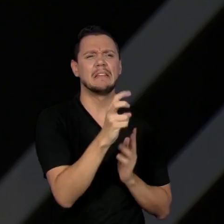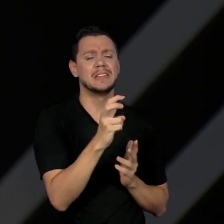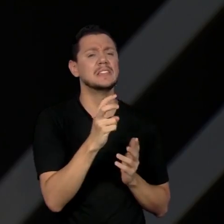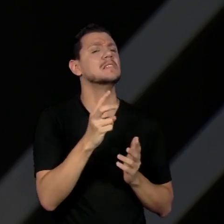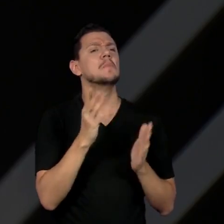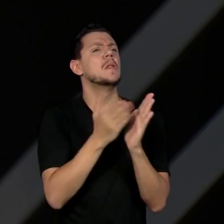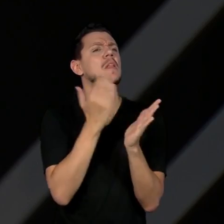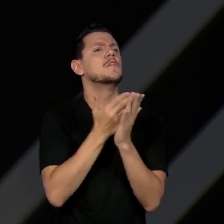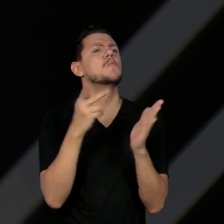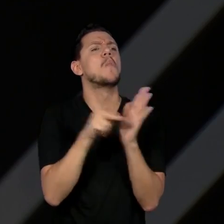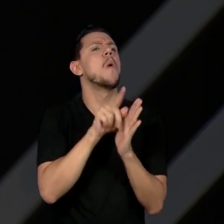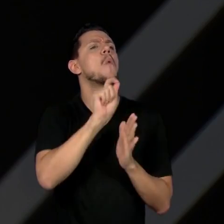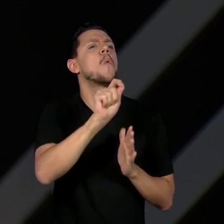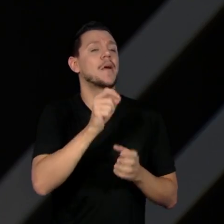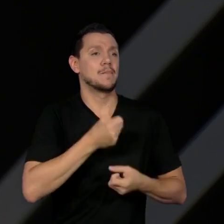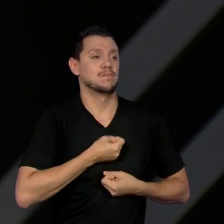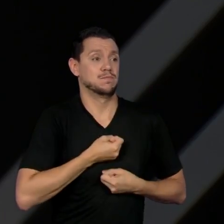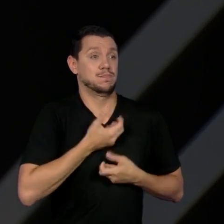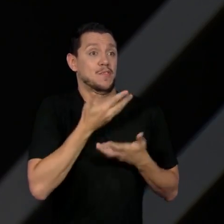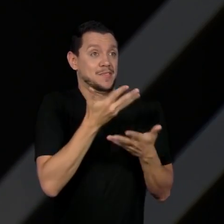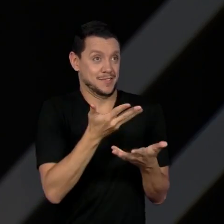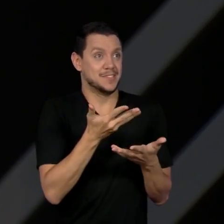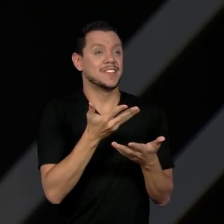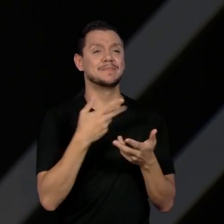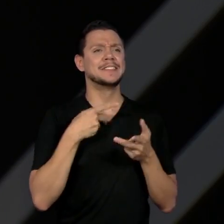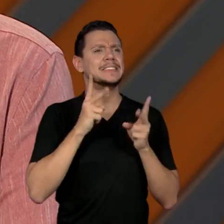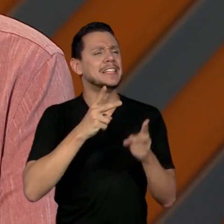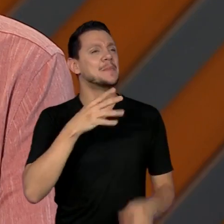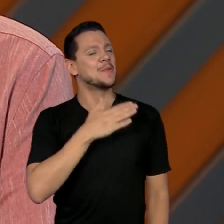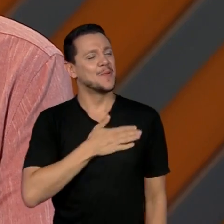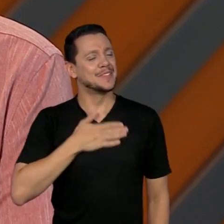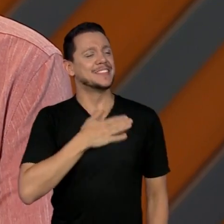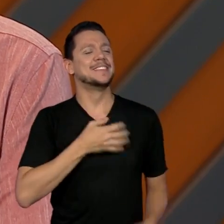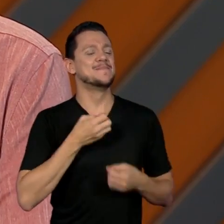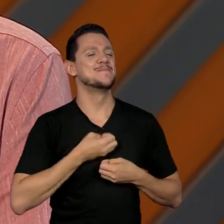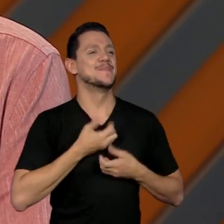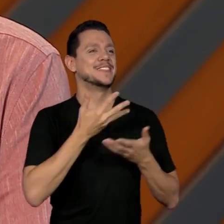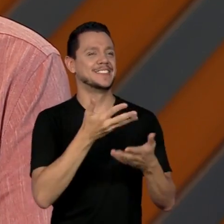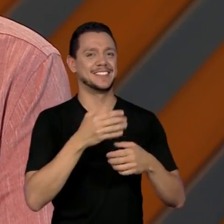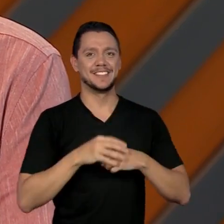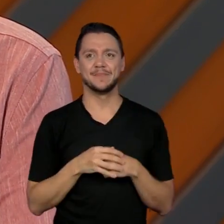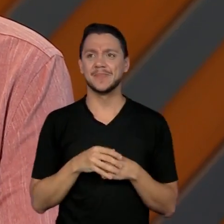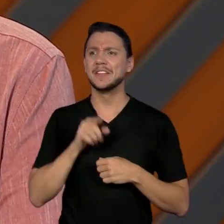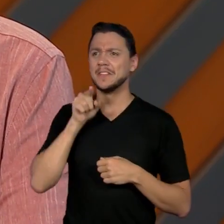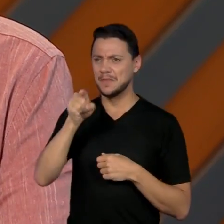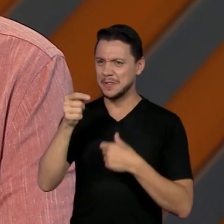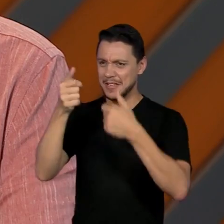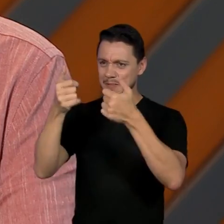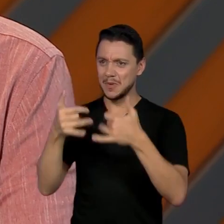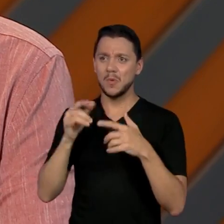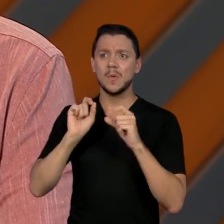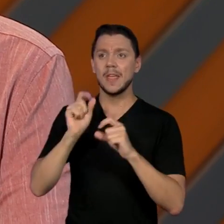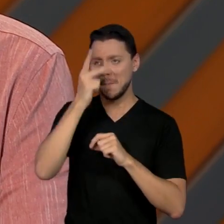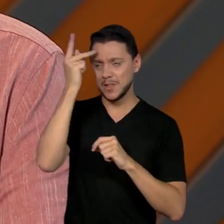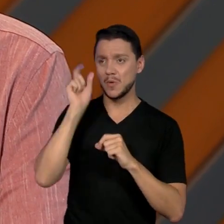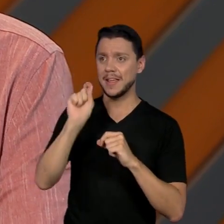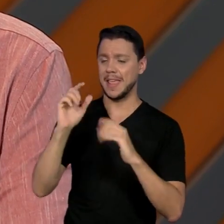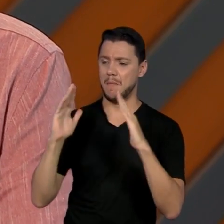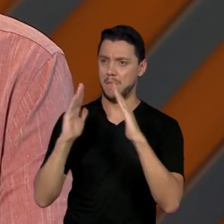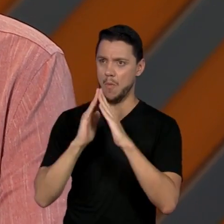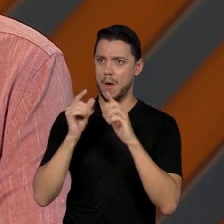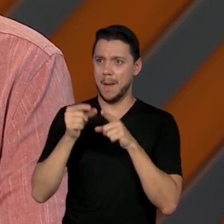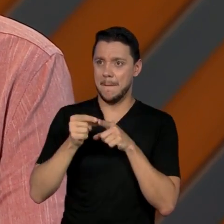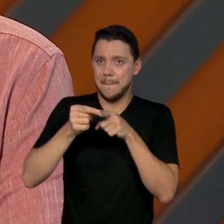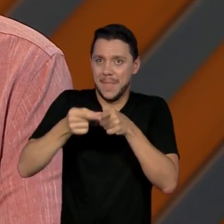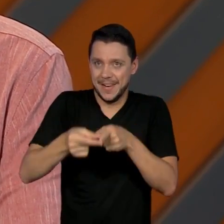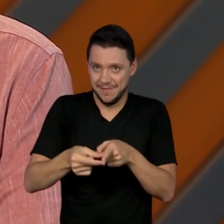poesia. Que eu sempre gostei de poesia. Você costuma dizer que o morador da periferia